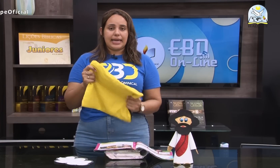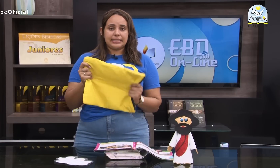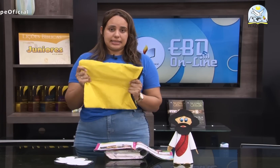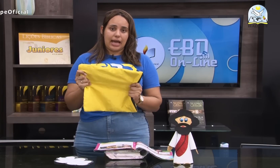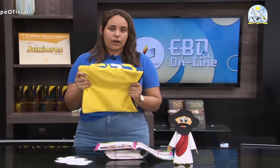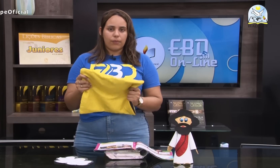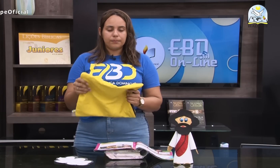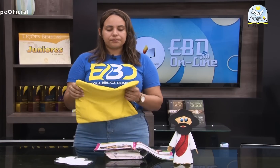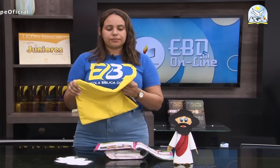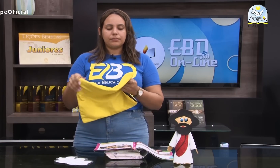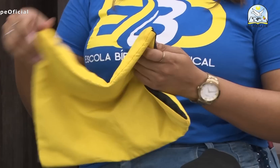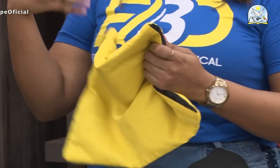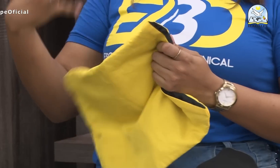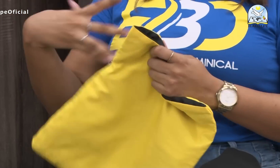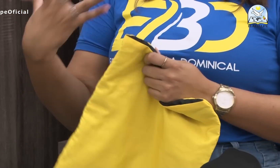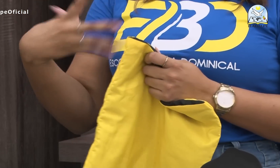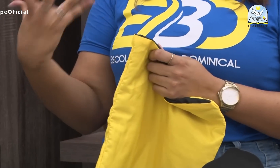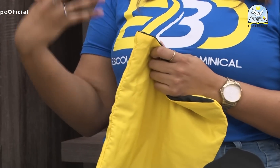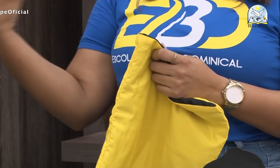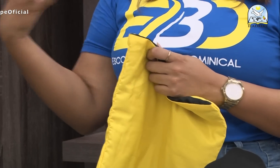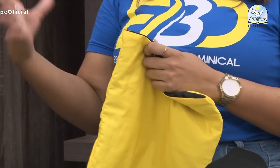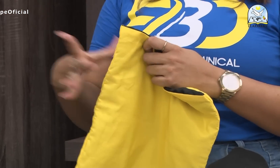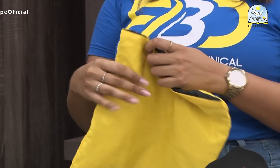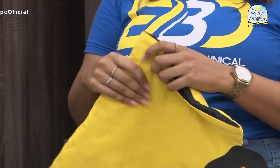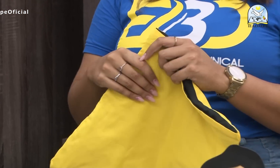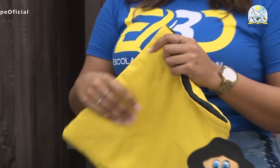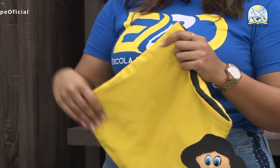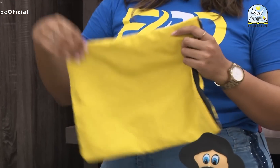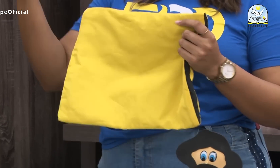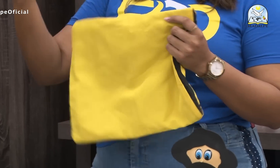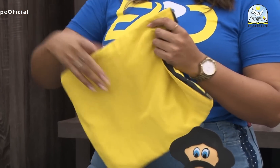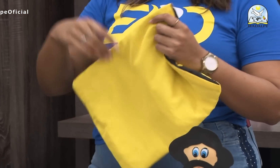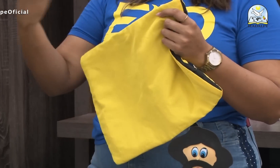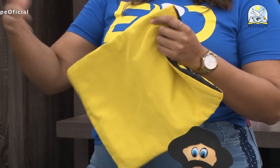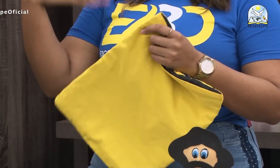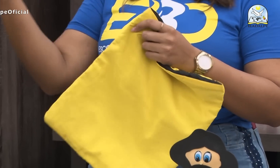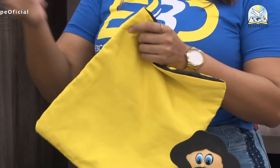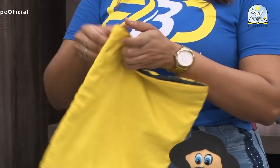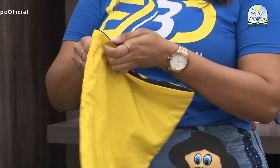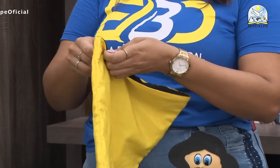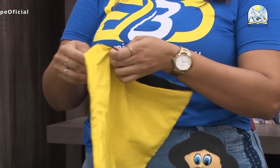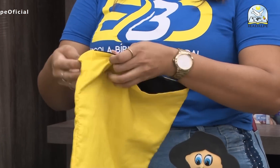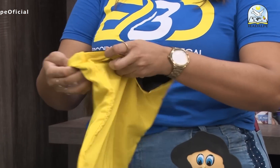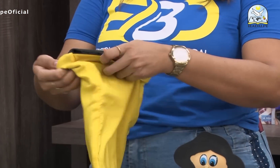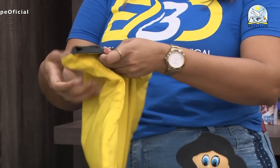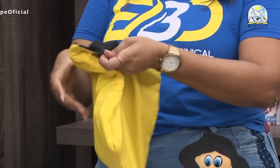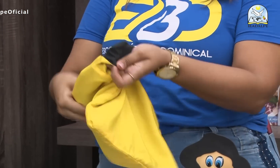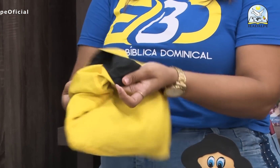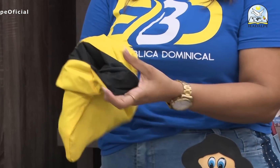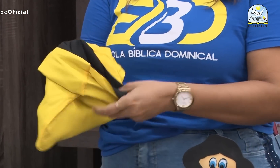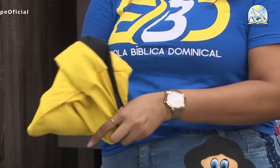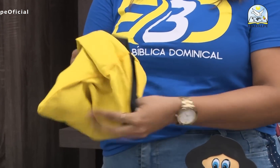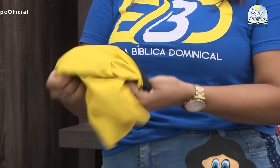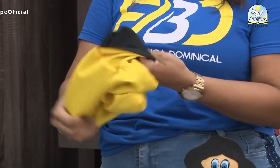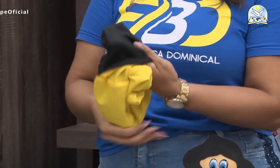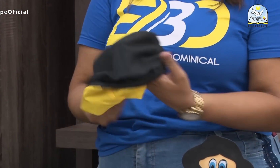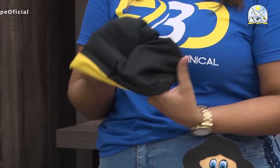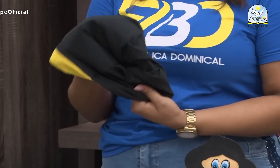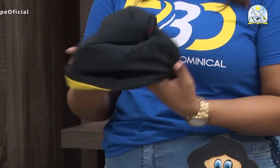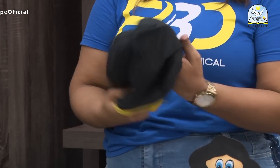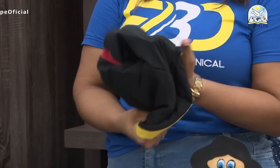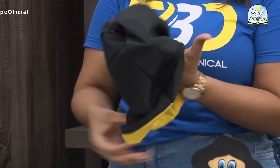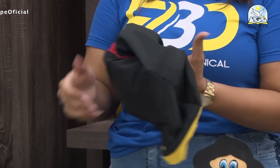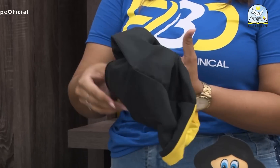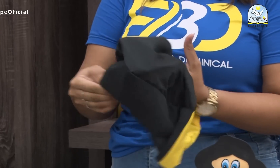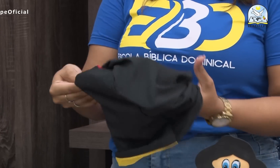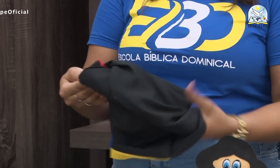né, que é esse saco que tem as cores do plano da salvação. E aí você vai contando, né, tem todas as cores, o